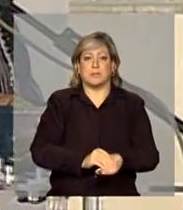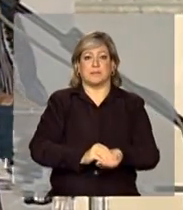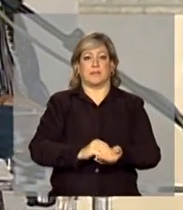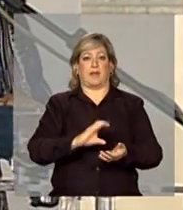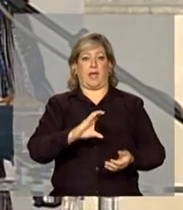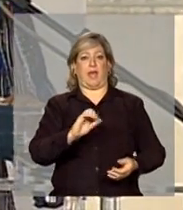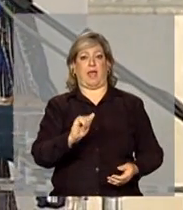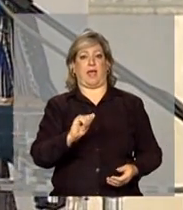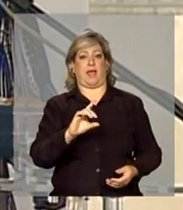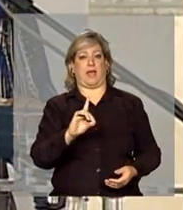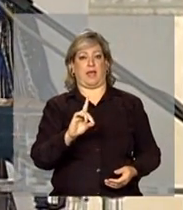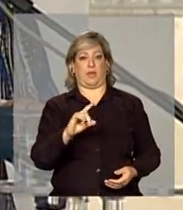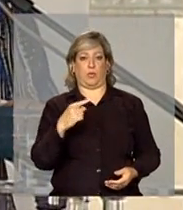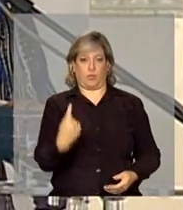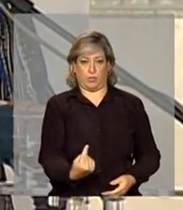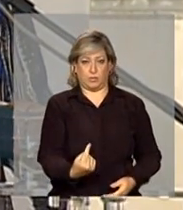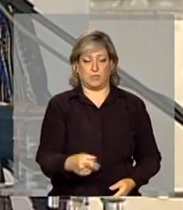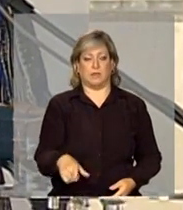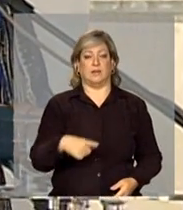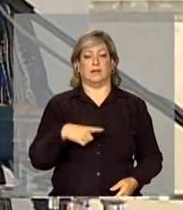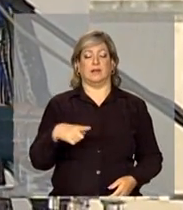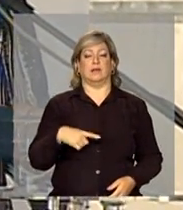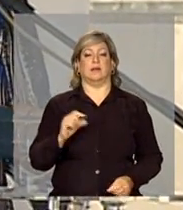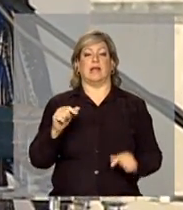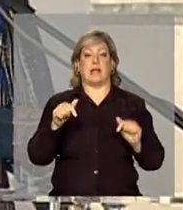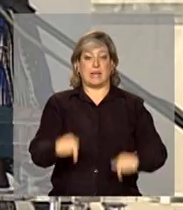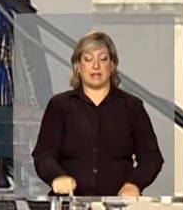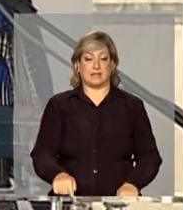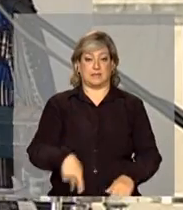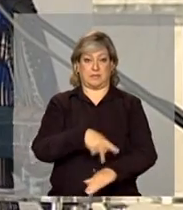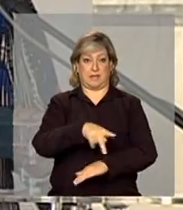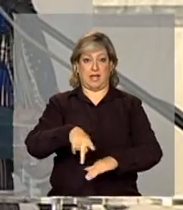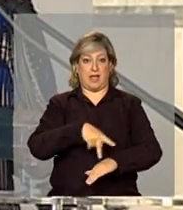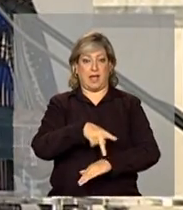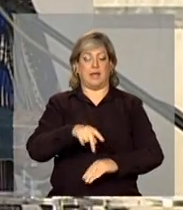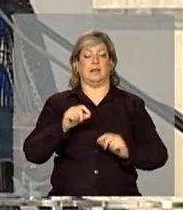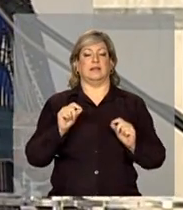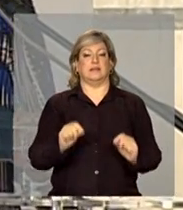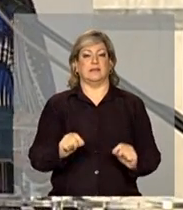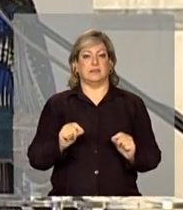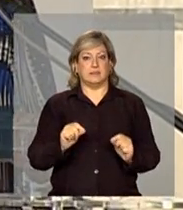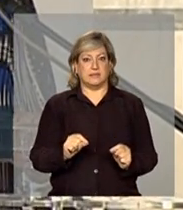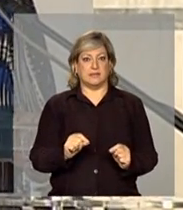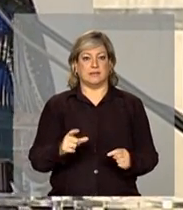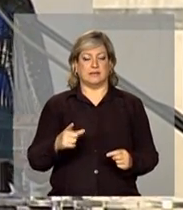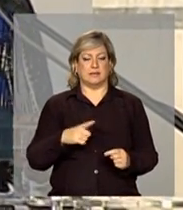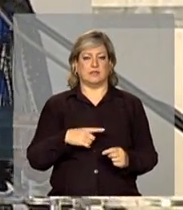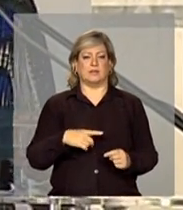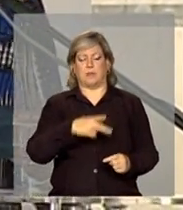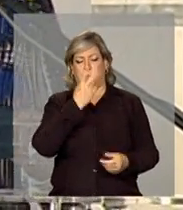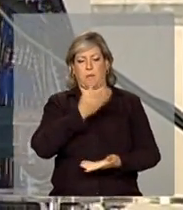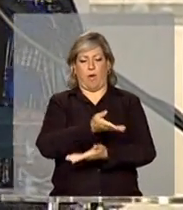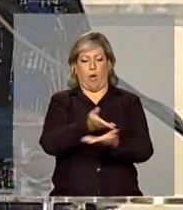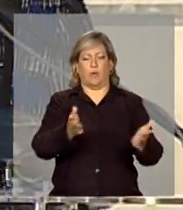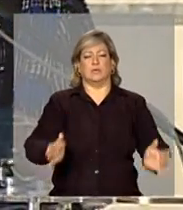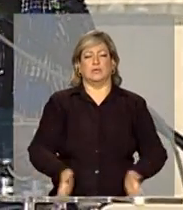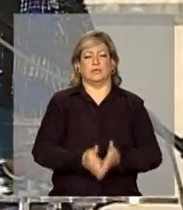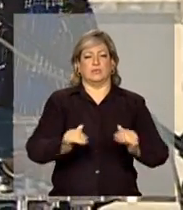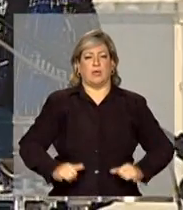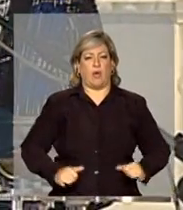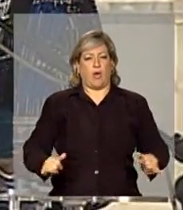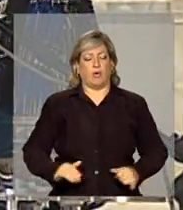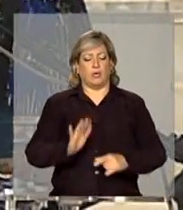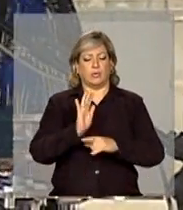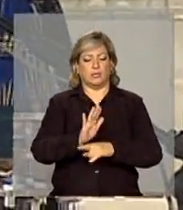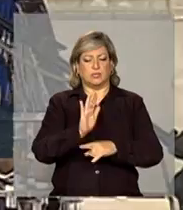numa nação que saiu, que tirou sua população da extrema miséria. Isso faz com que a